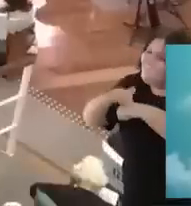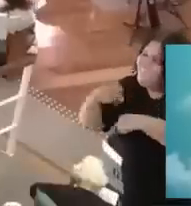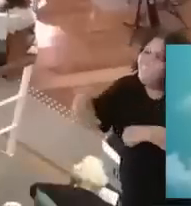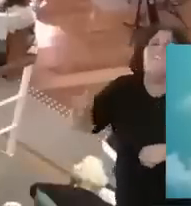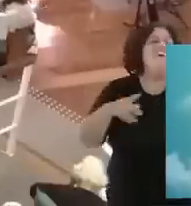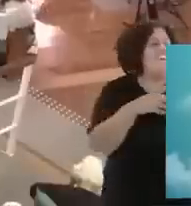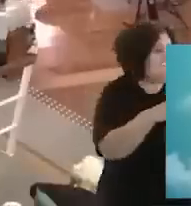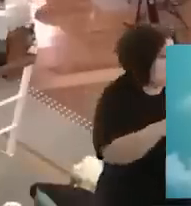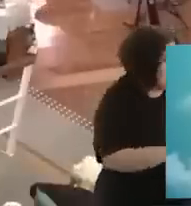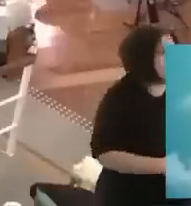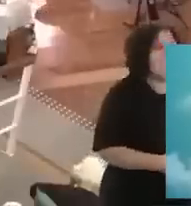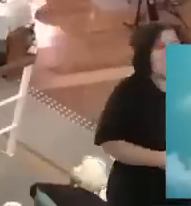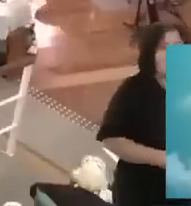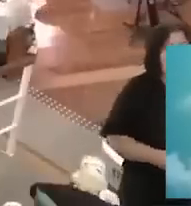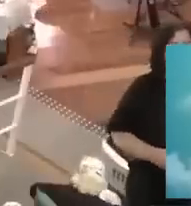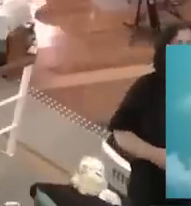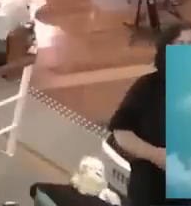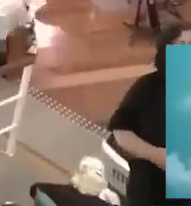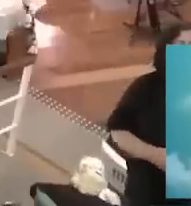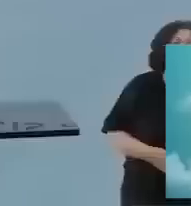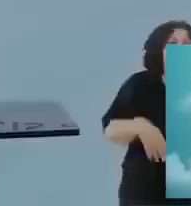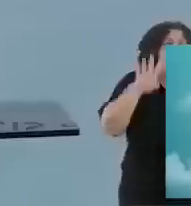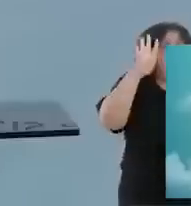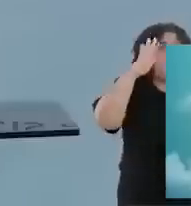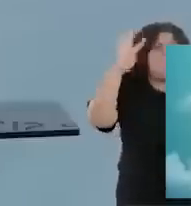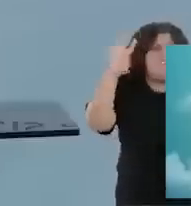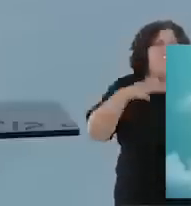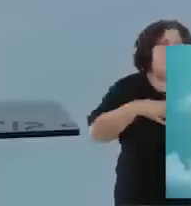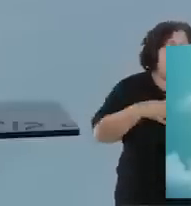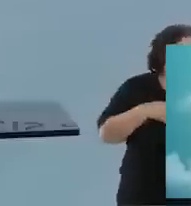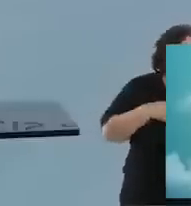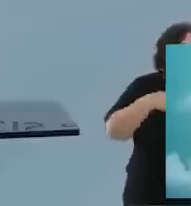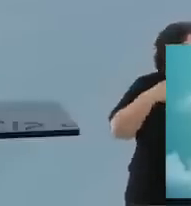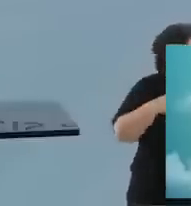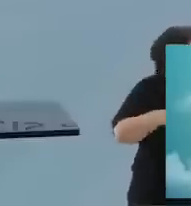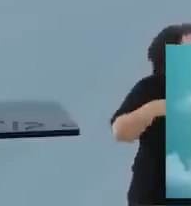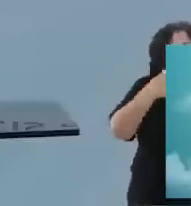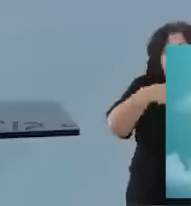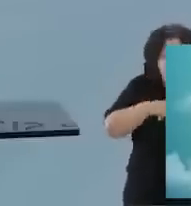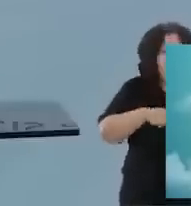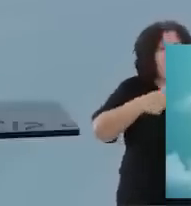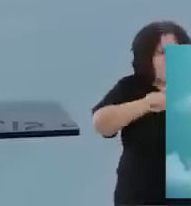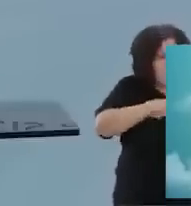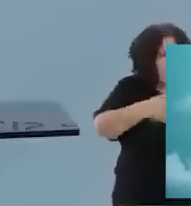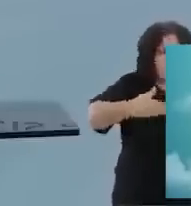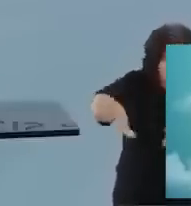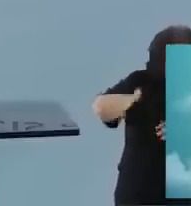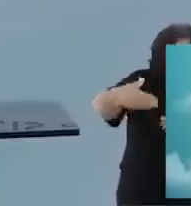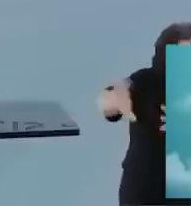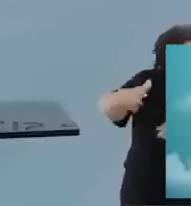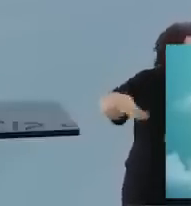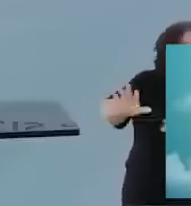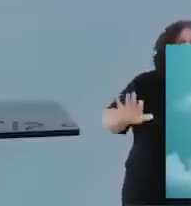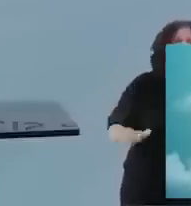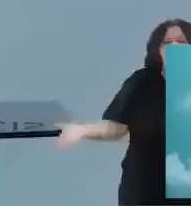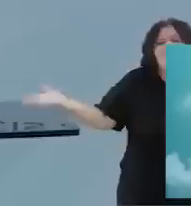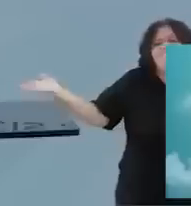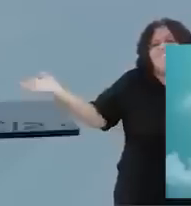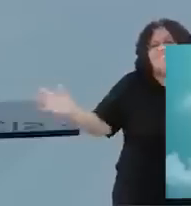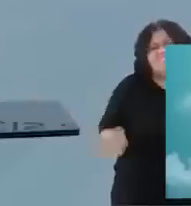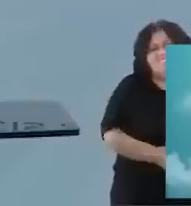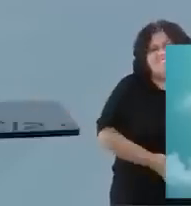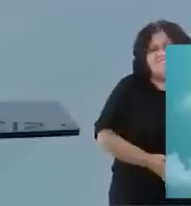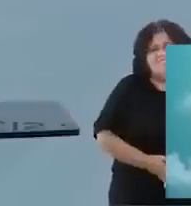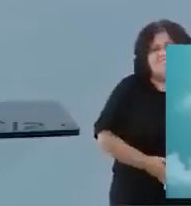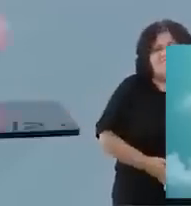É, desse jeito. Imagina se eu falasse para ele: ei, irmã, está difícil mesmo, fica aí mesmo. Eu falei: pronto, eu não galo mais